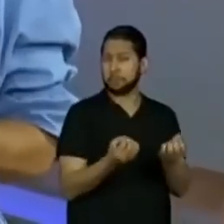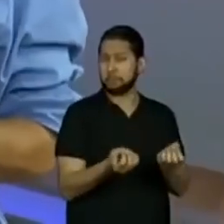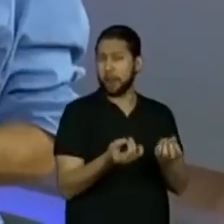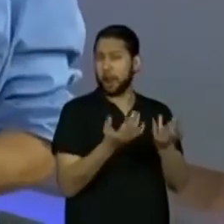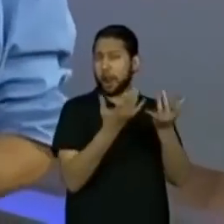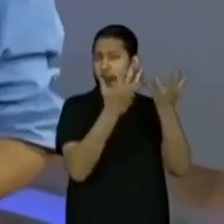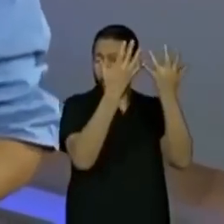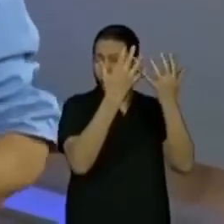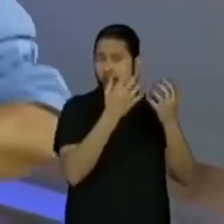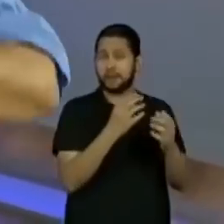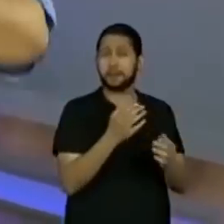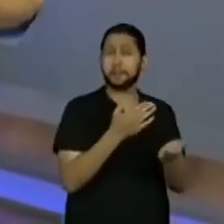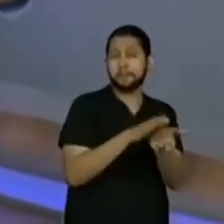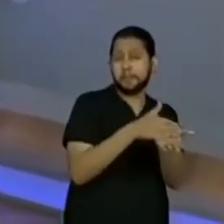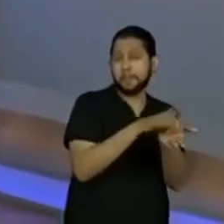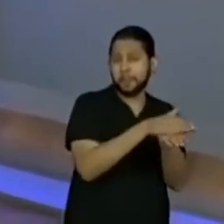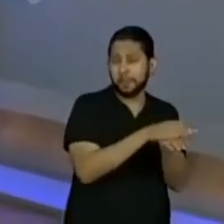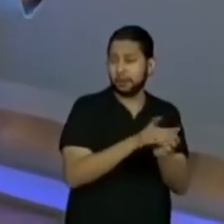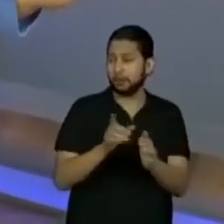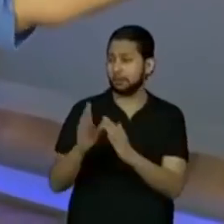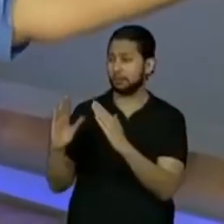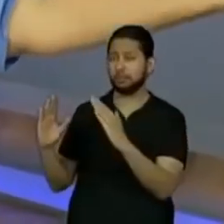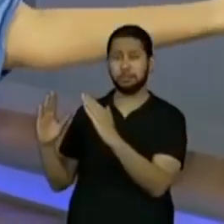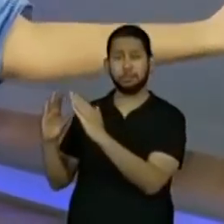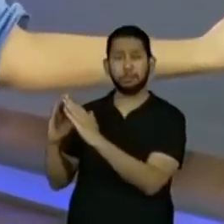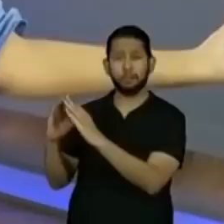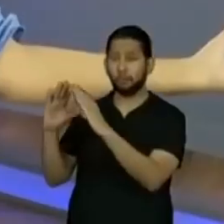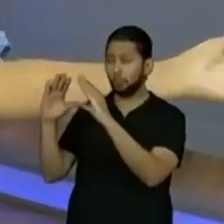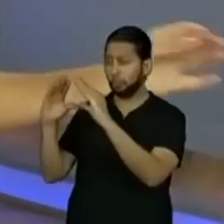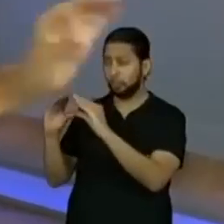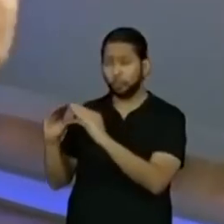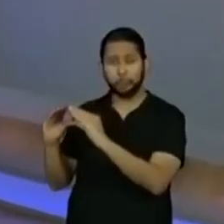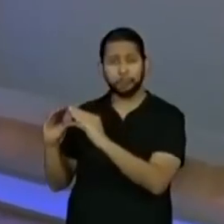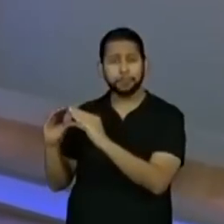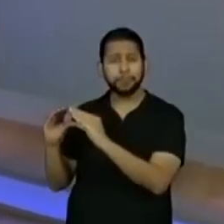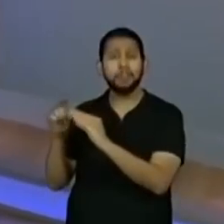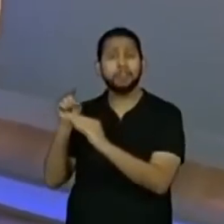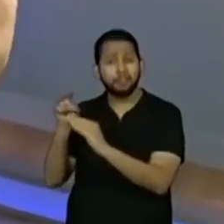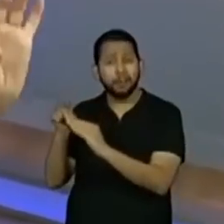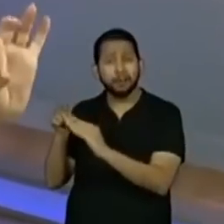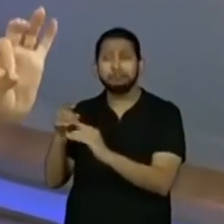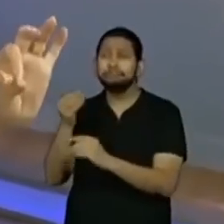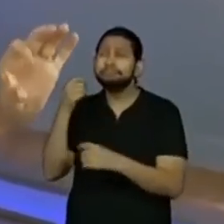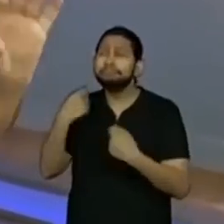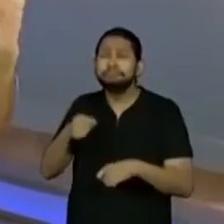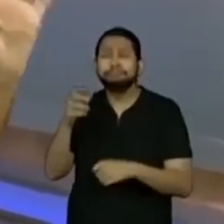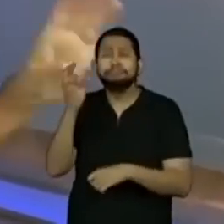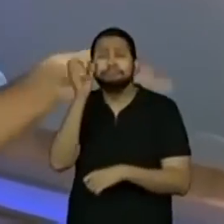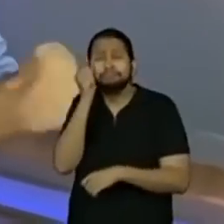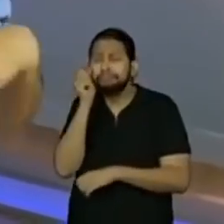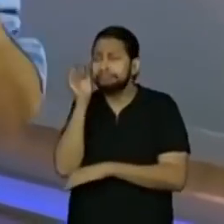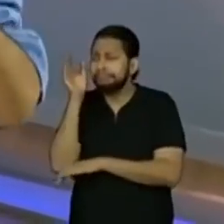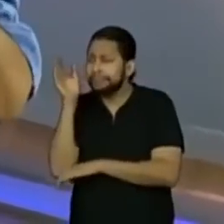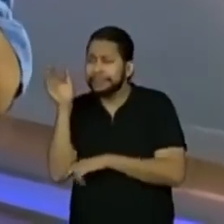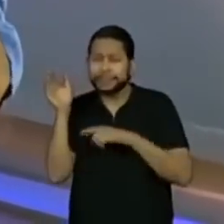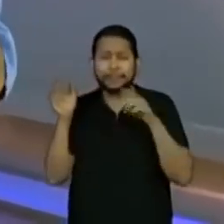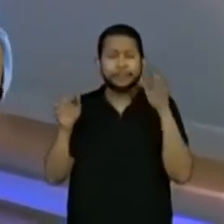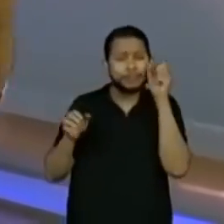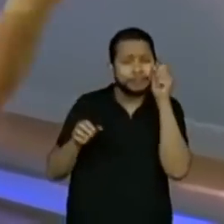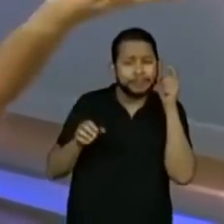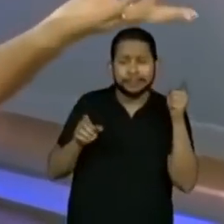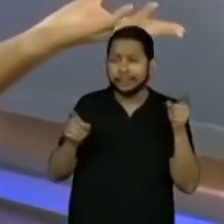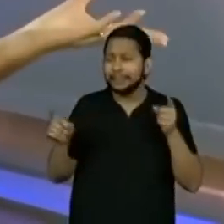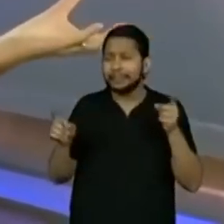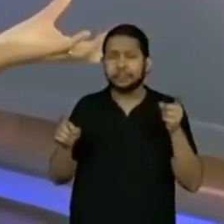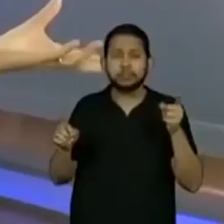apagadinha. O que ele fez? Foi para que tinha muita festa. E foi nessa hora que ele esqueceu